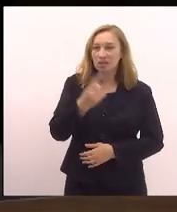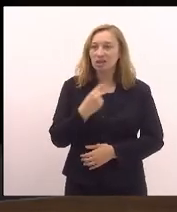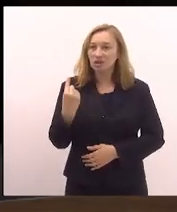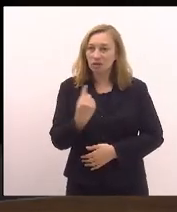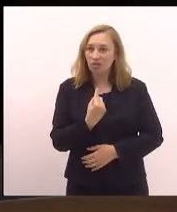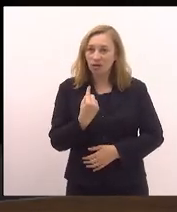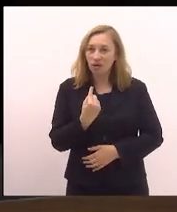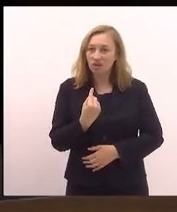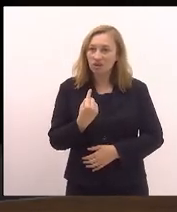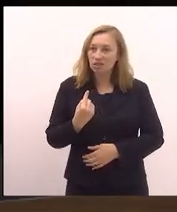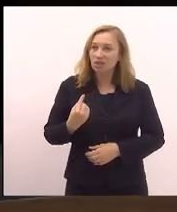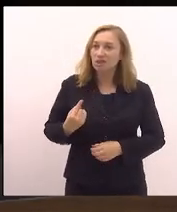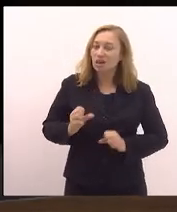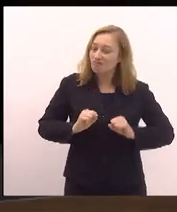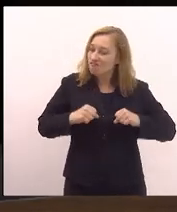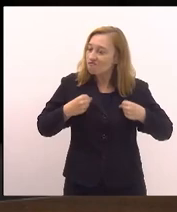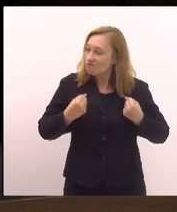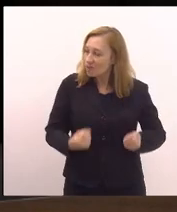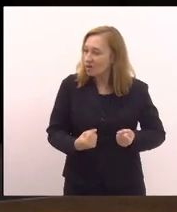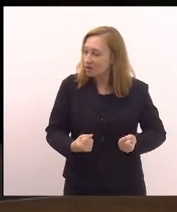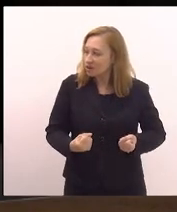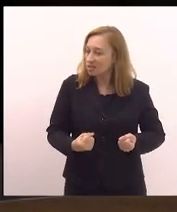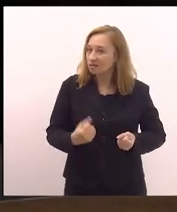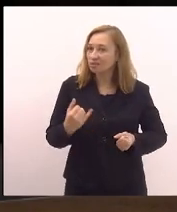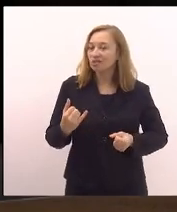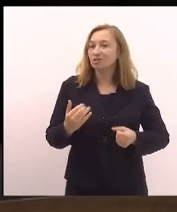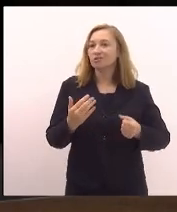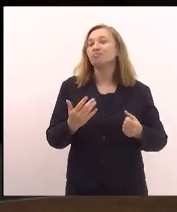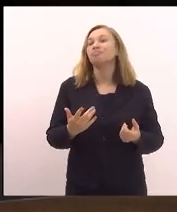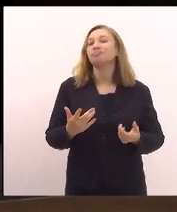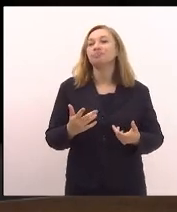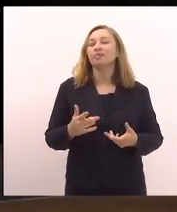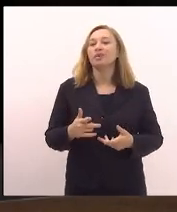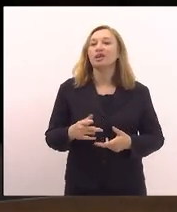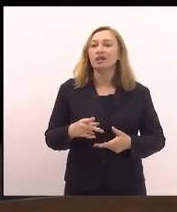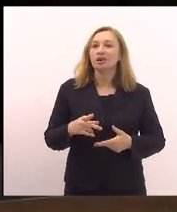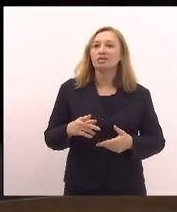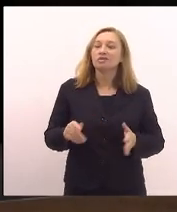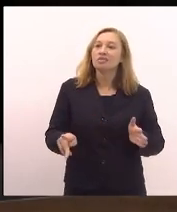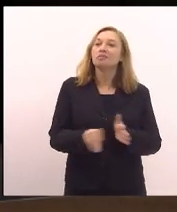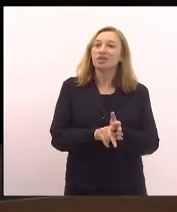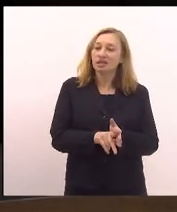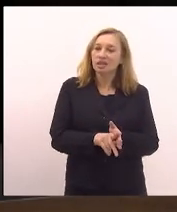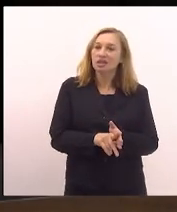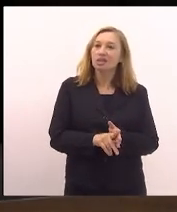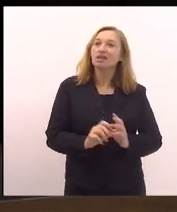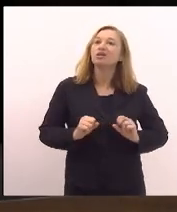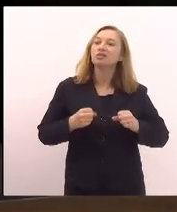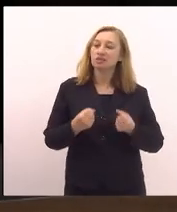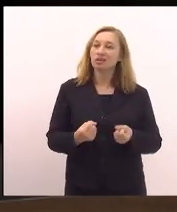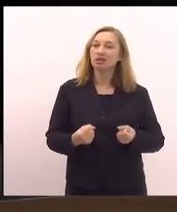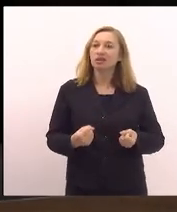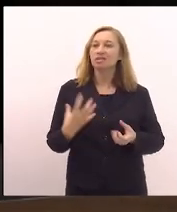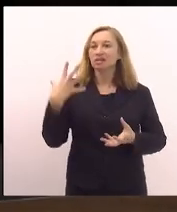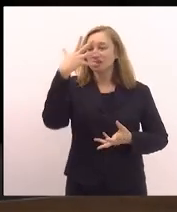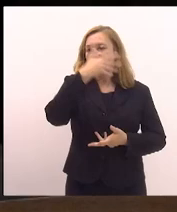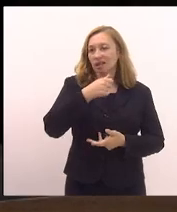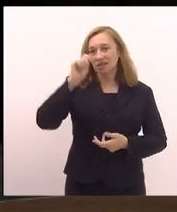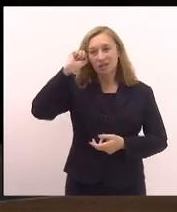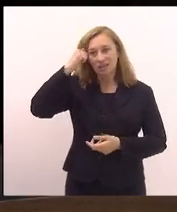estar buscando esse empoderamento, buscando esse pertencimento, buscando essa beleza